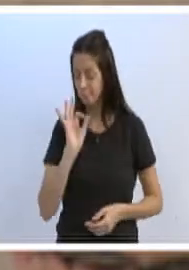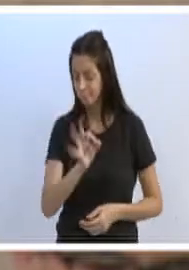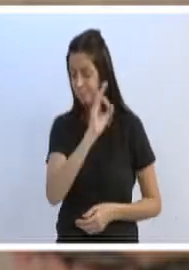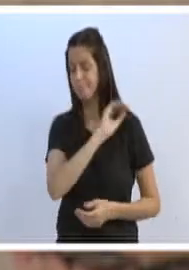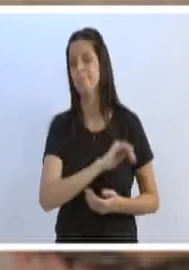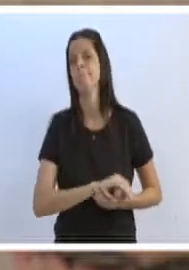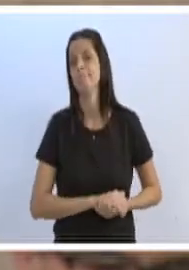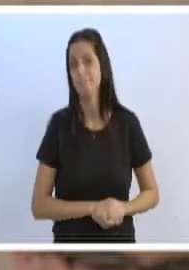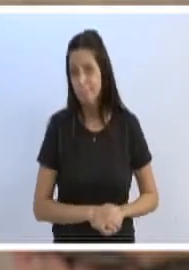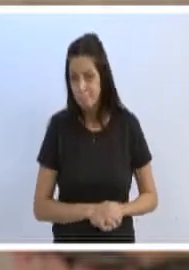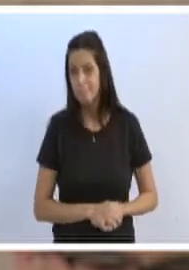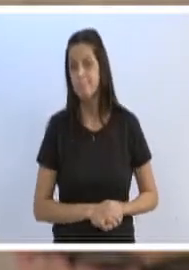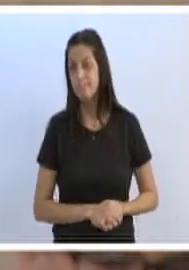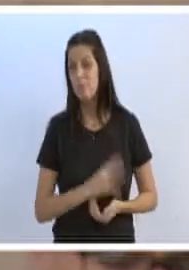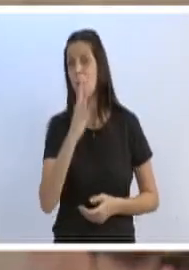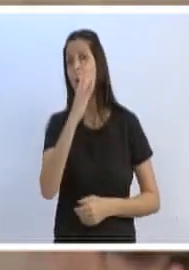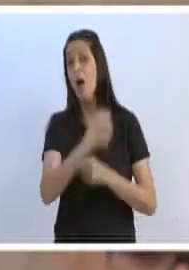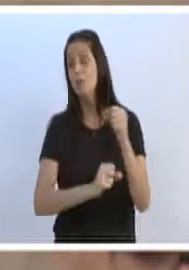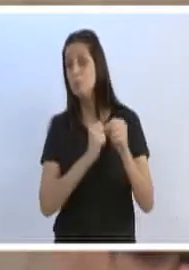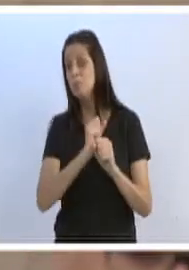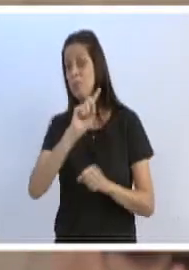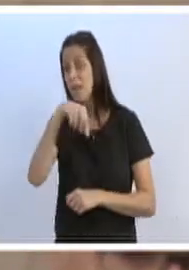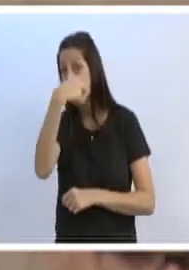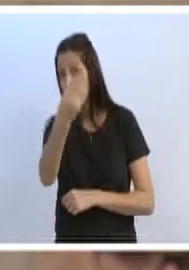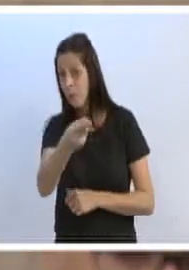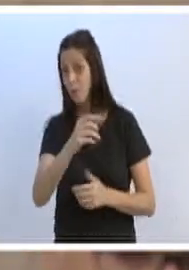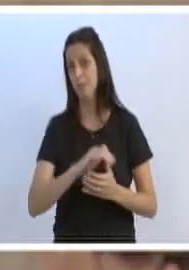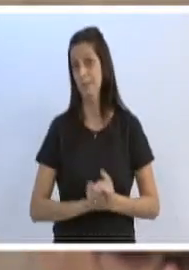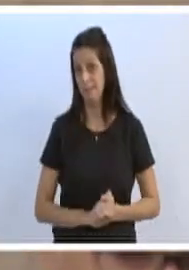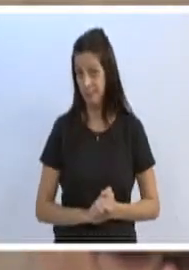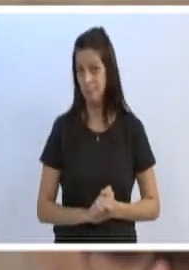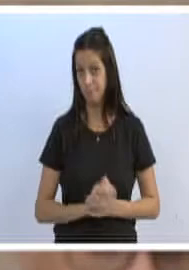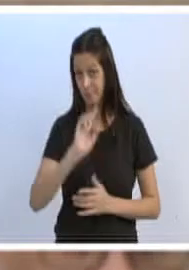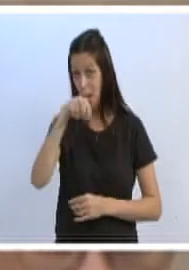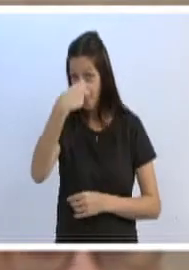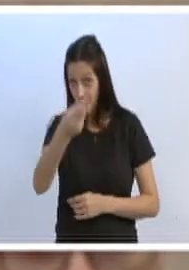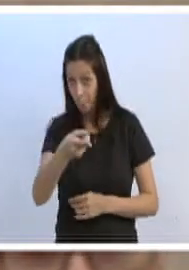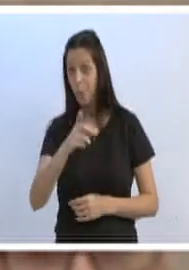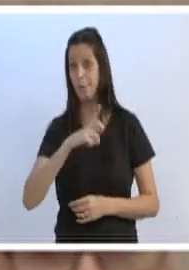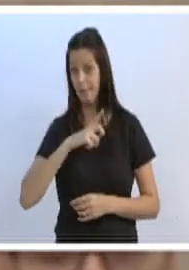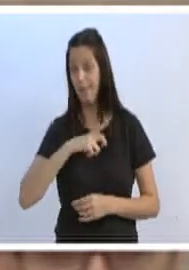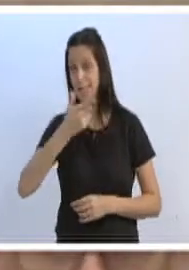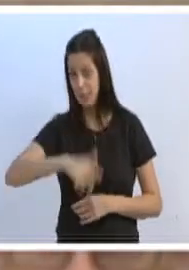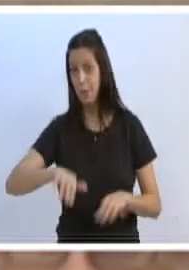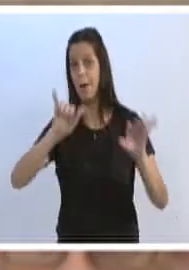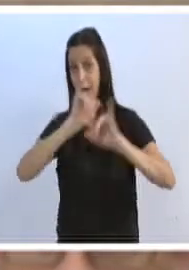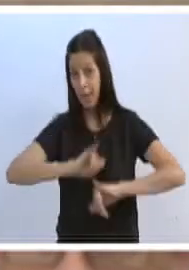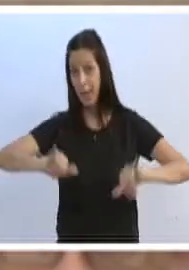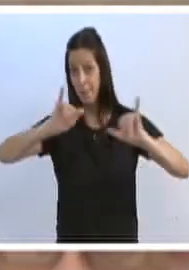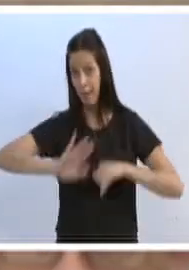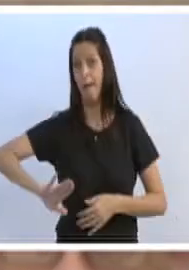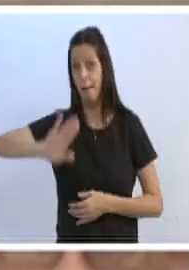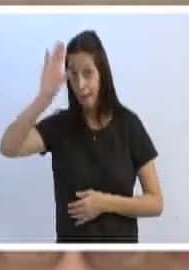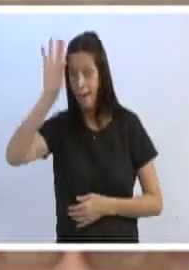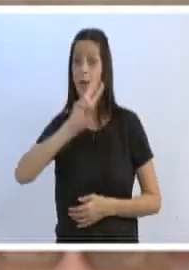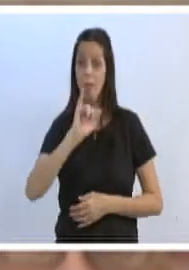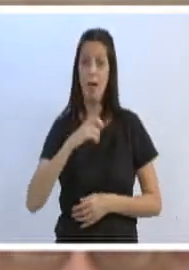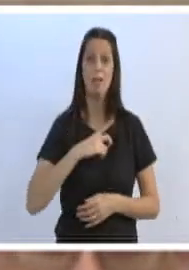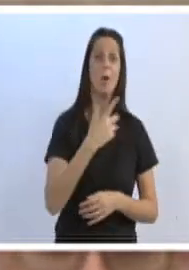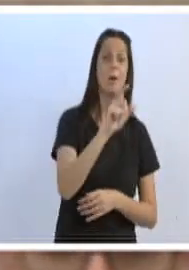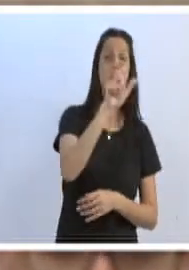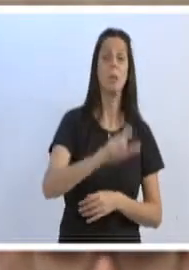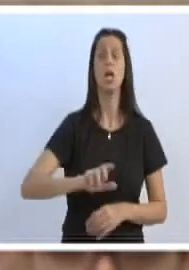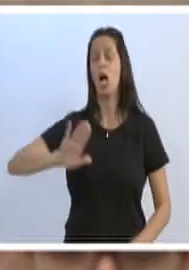que daqui a quatro anos na próxima campanha ao governo do estado de santa catarina algum candidato